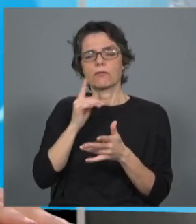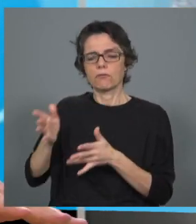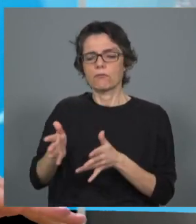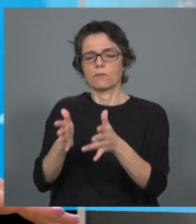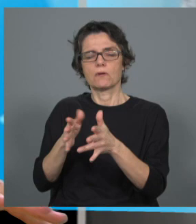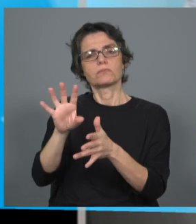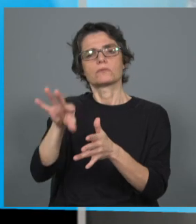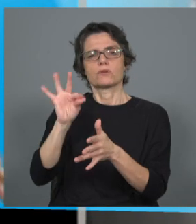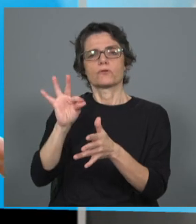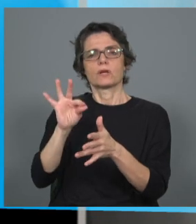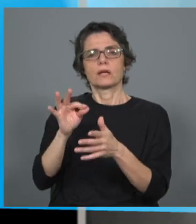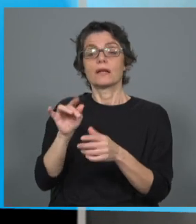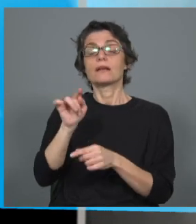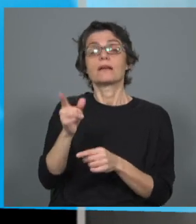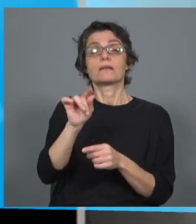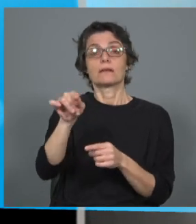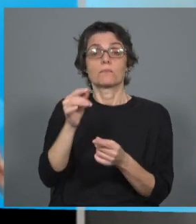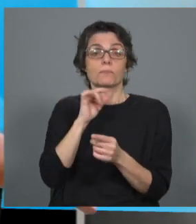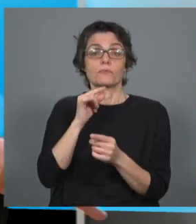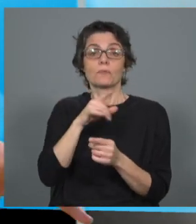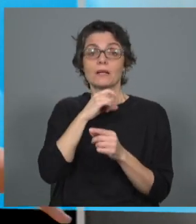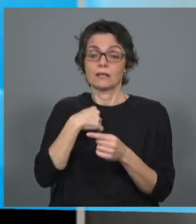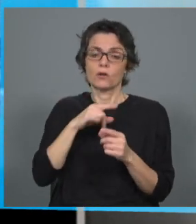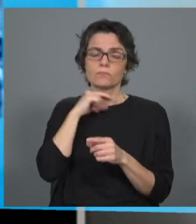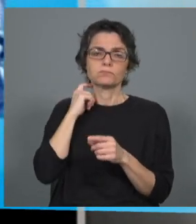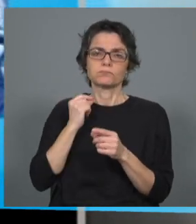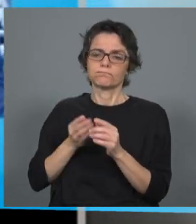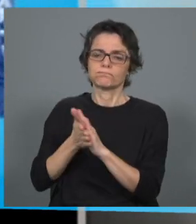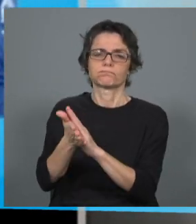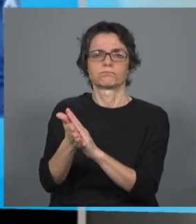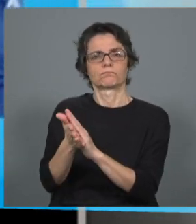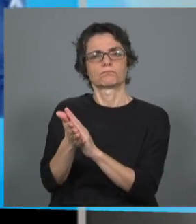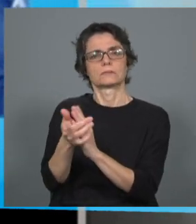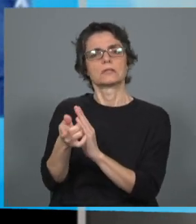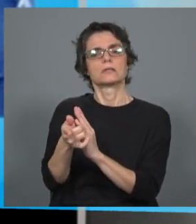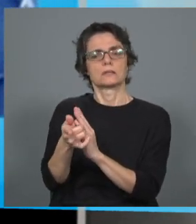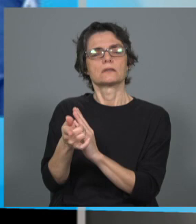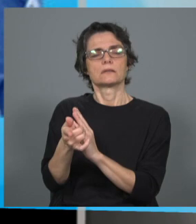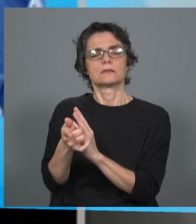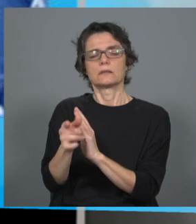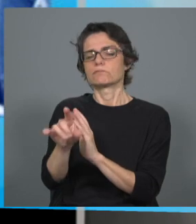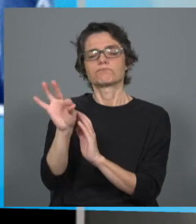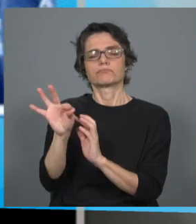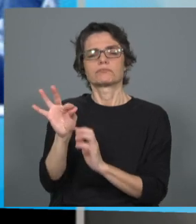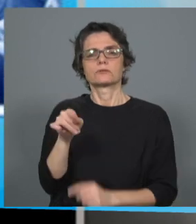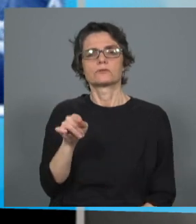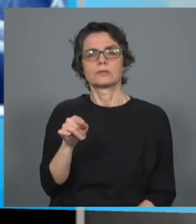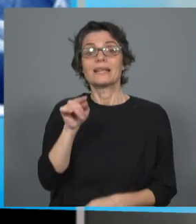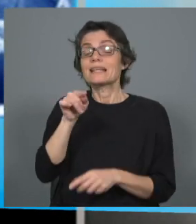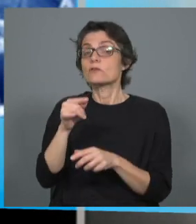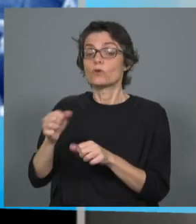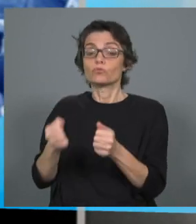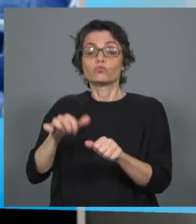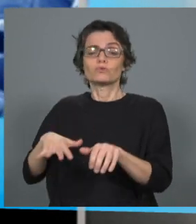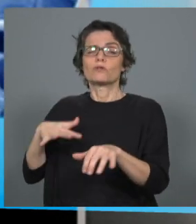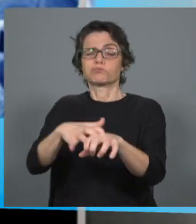tantas em cima da mesa e que eu até aguardava muito para mim. E esse acidente, essa também